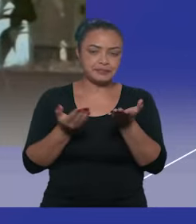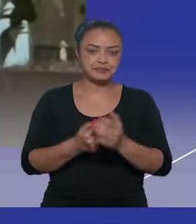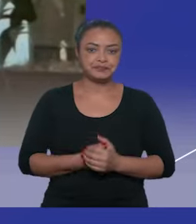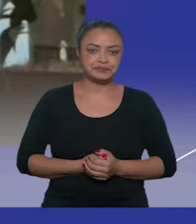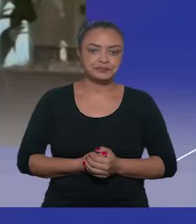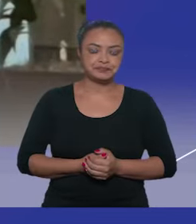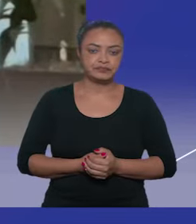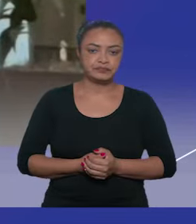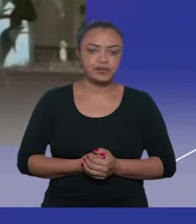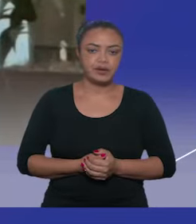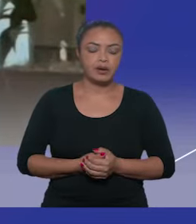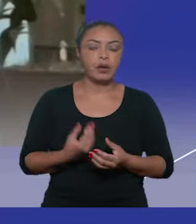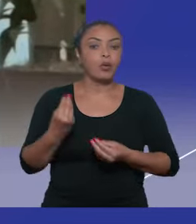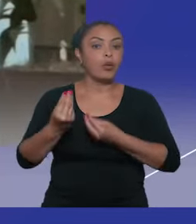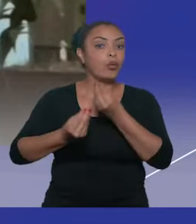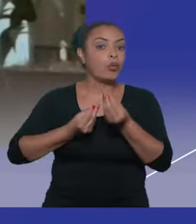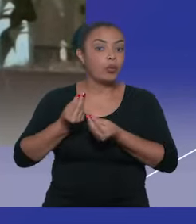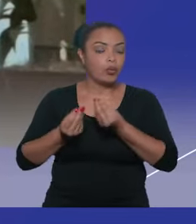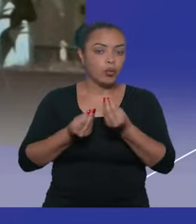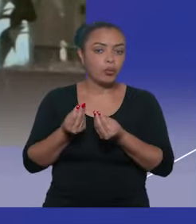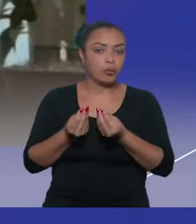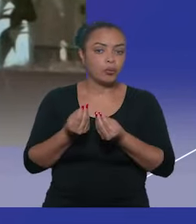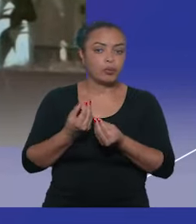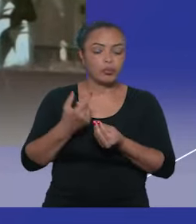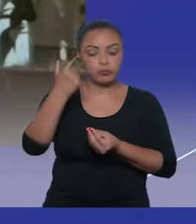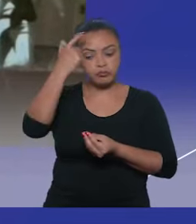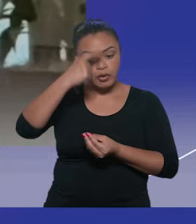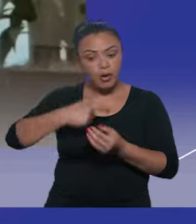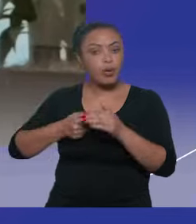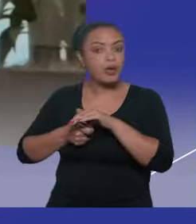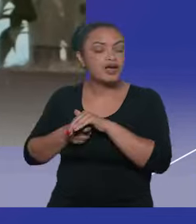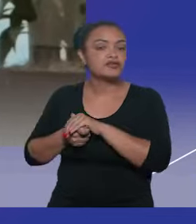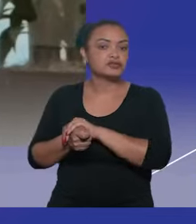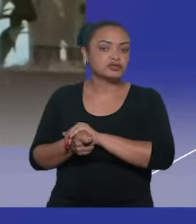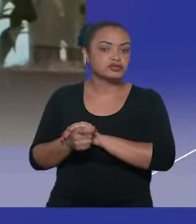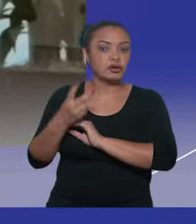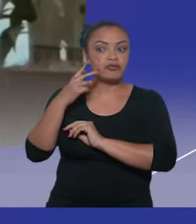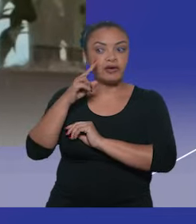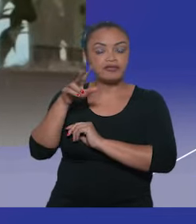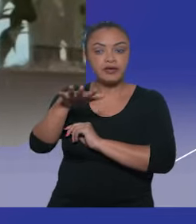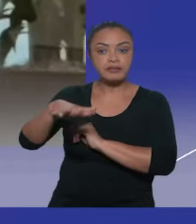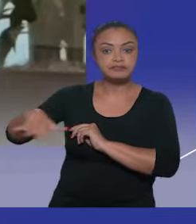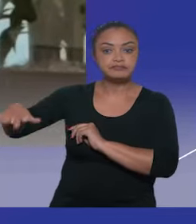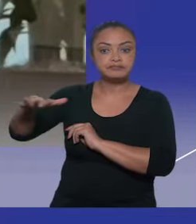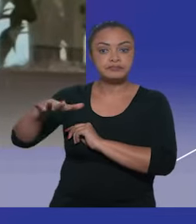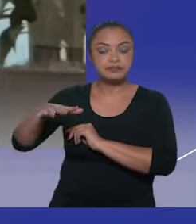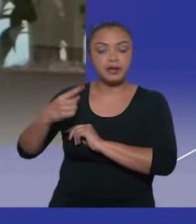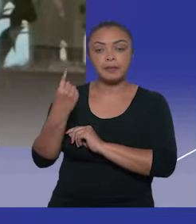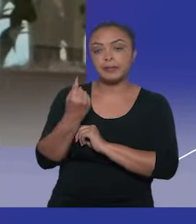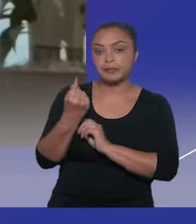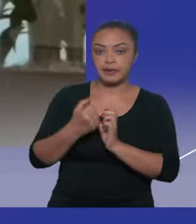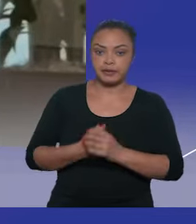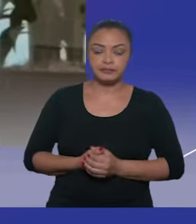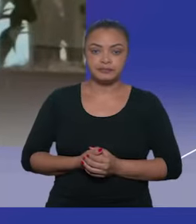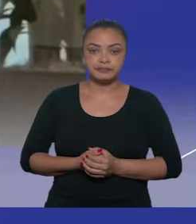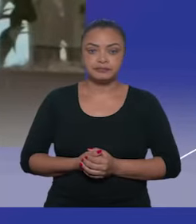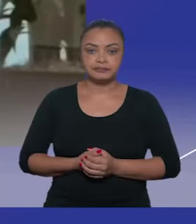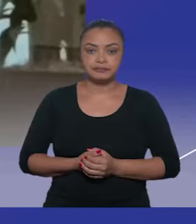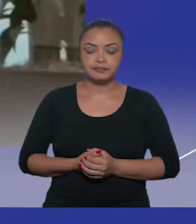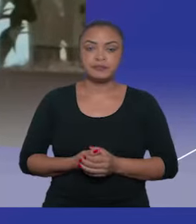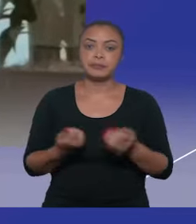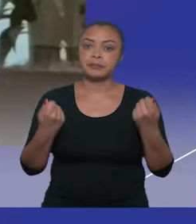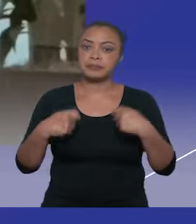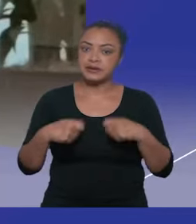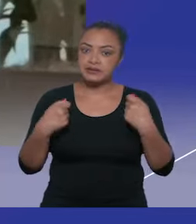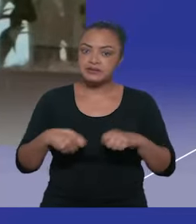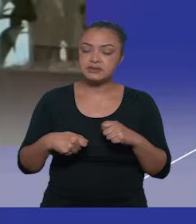Brasil. Então, acho que o ponto principal é uma alocação balanceada. Você trouxe como o investidor vai navegar